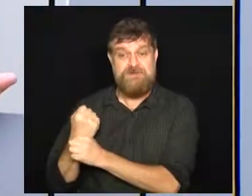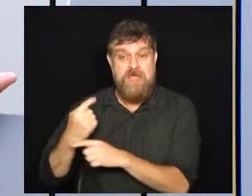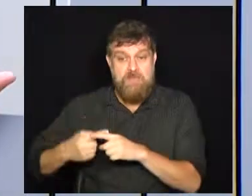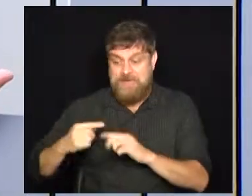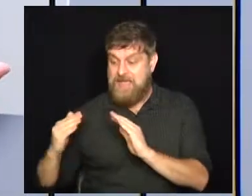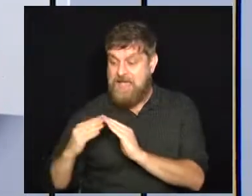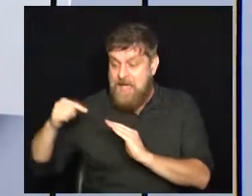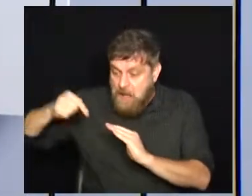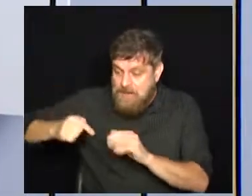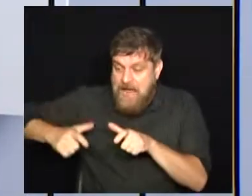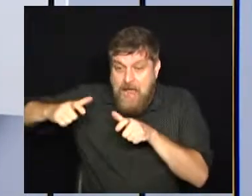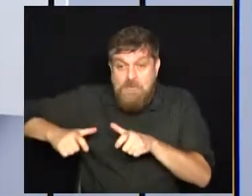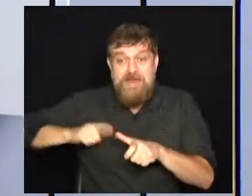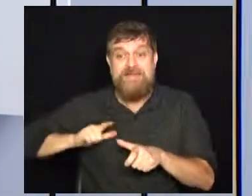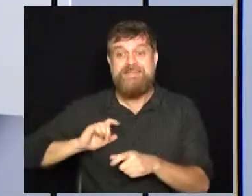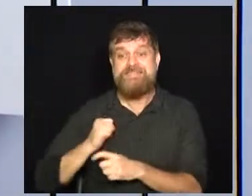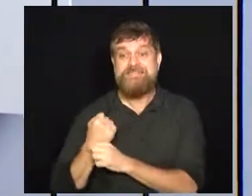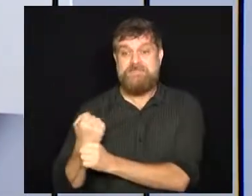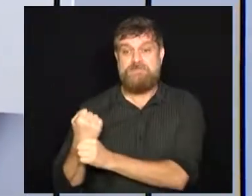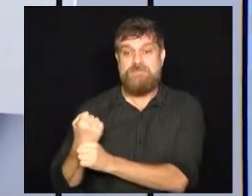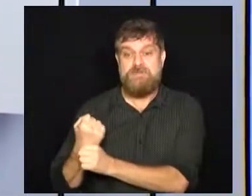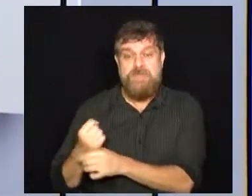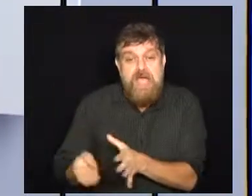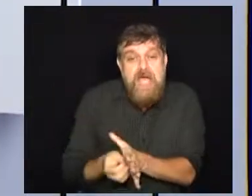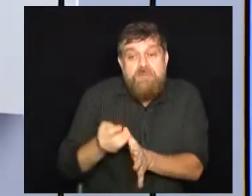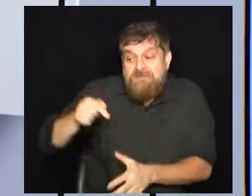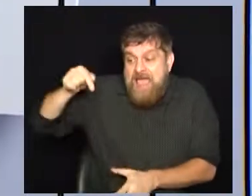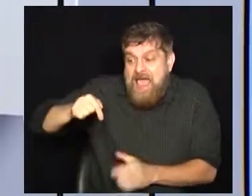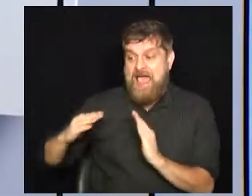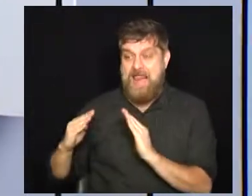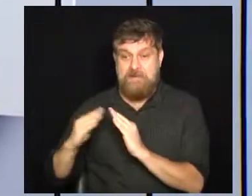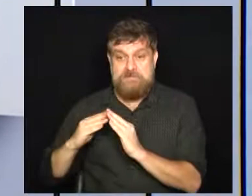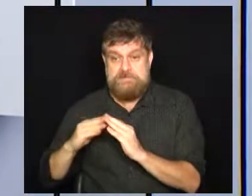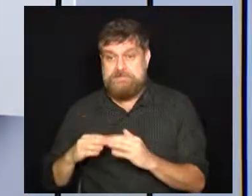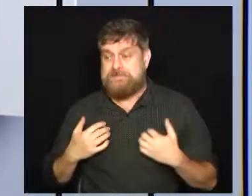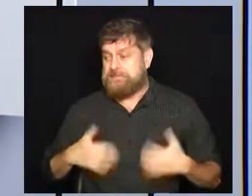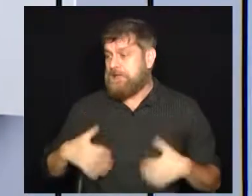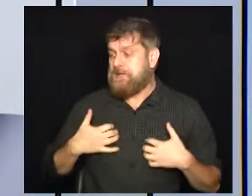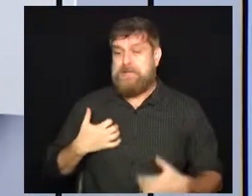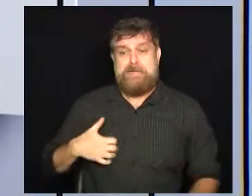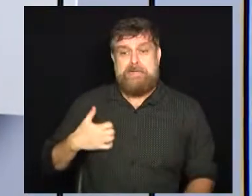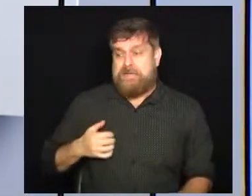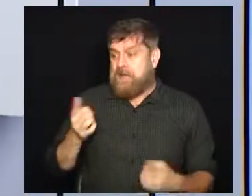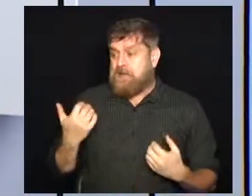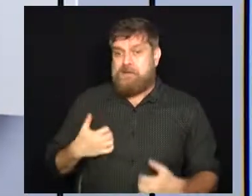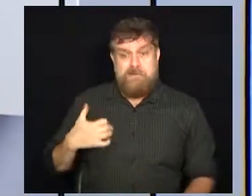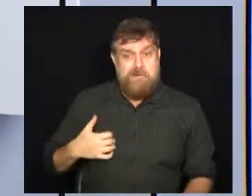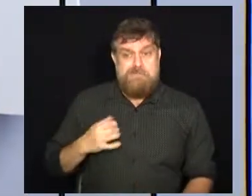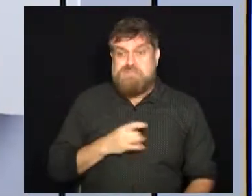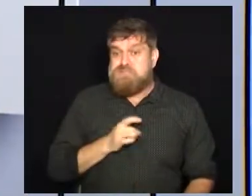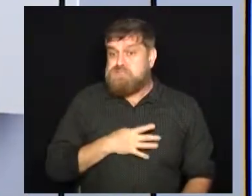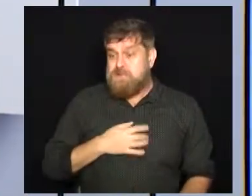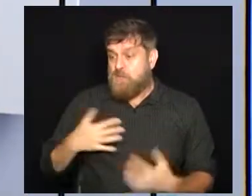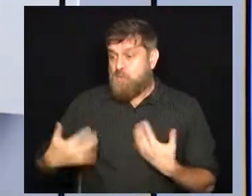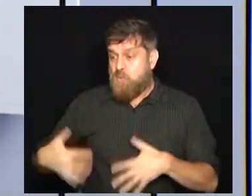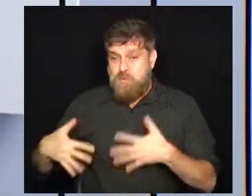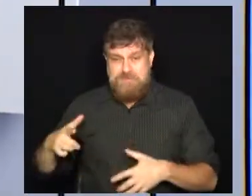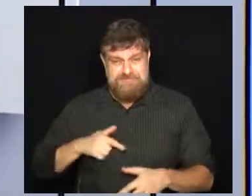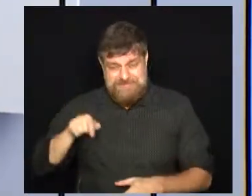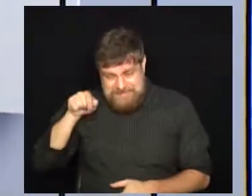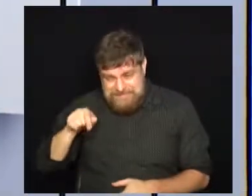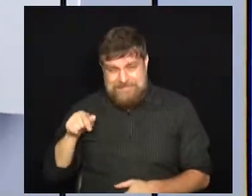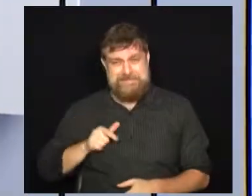espaço seguro, e muitas vezes a casa é o espaço inseguro para a mulher. Essa especificidade, essa complexidade,